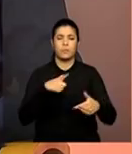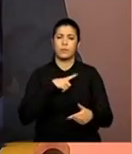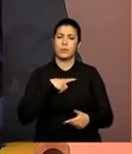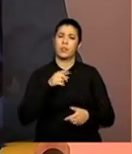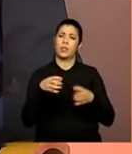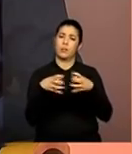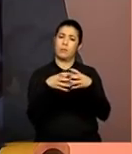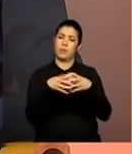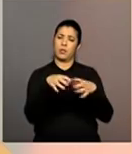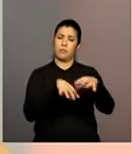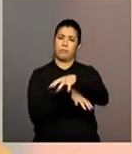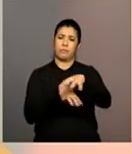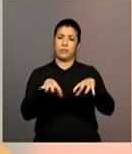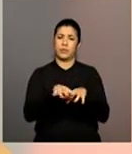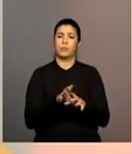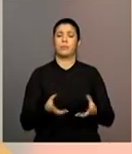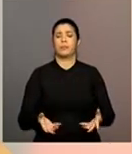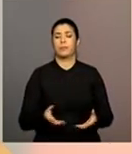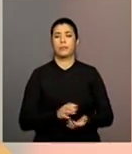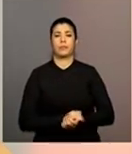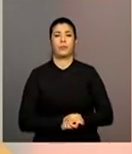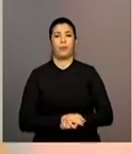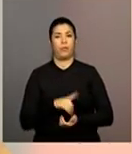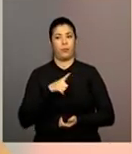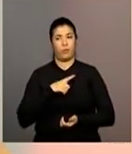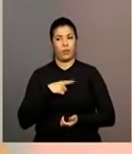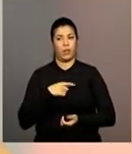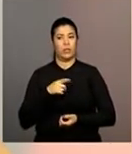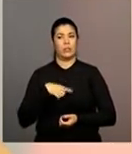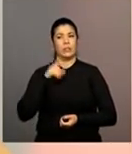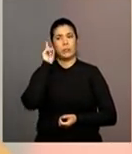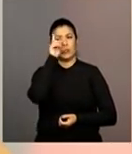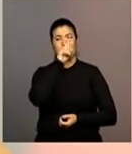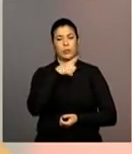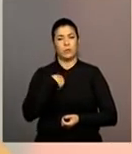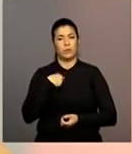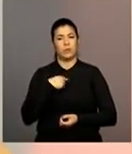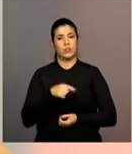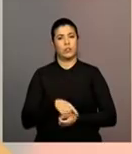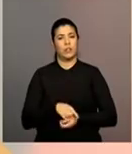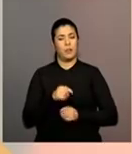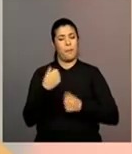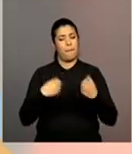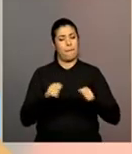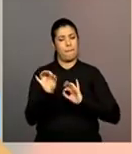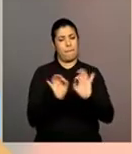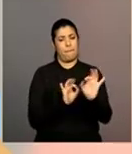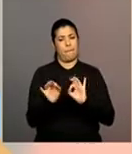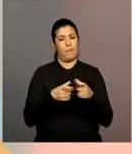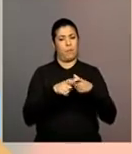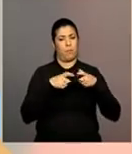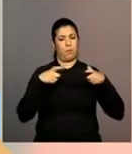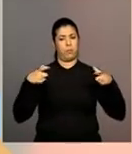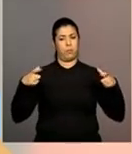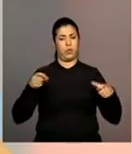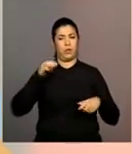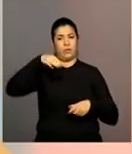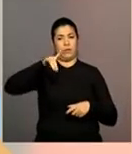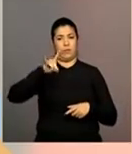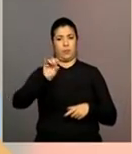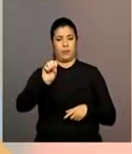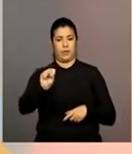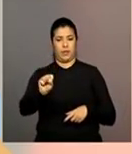volantes os desafios se vincula a um planejamento mais amplo do MDS nós temos identificado